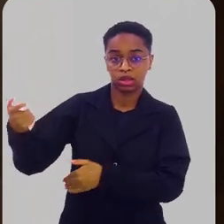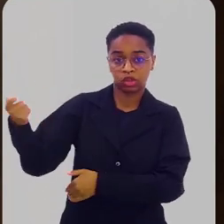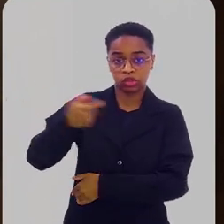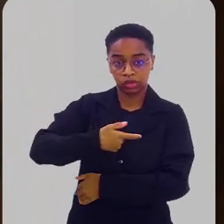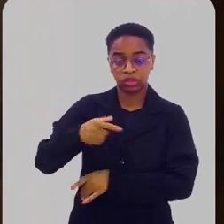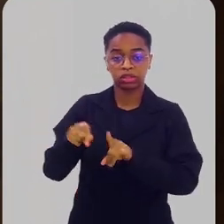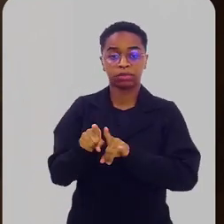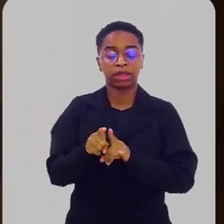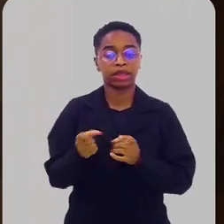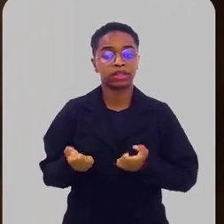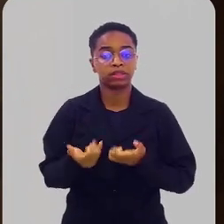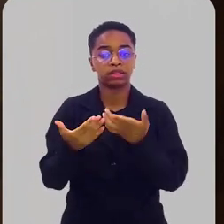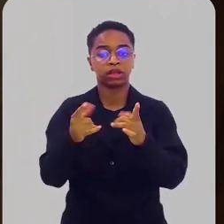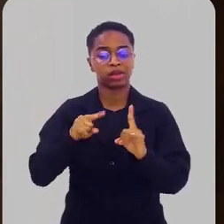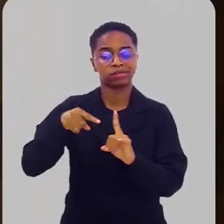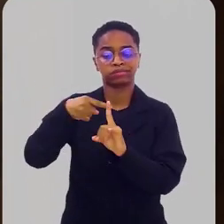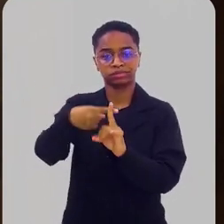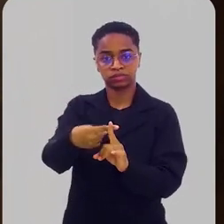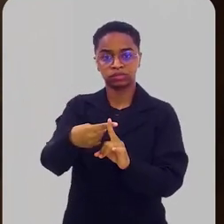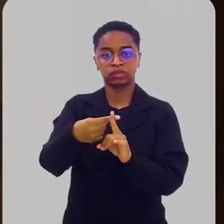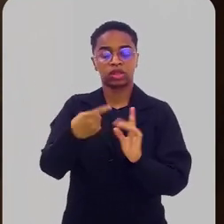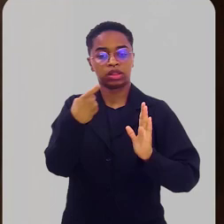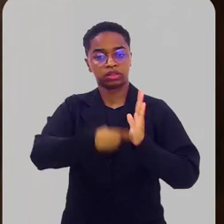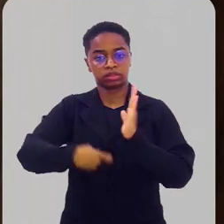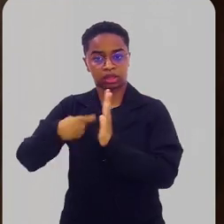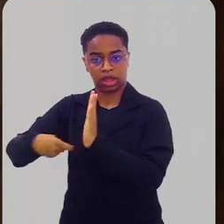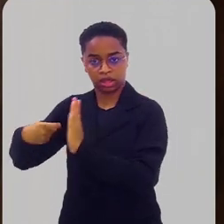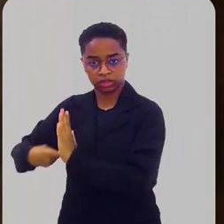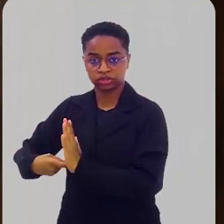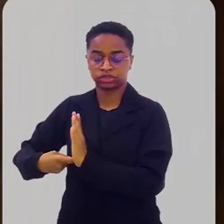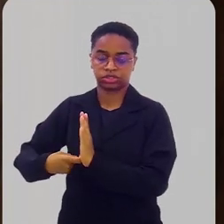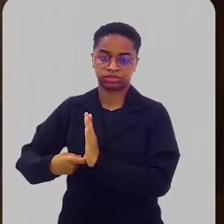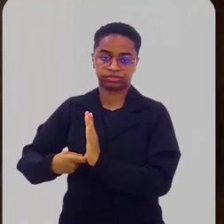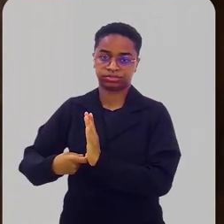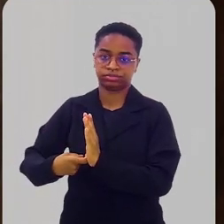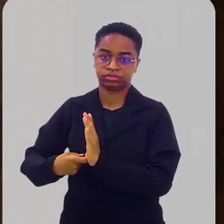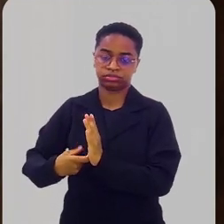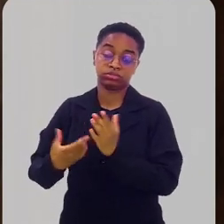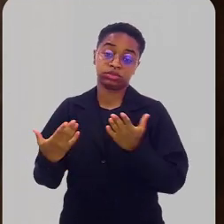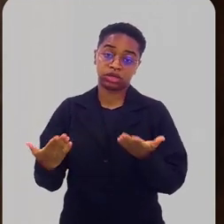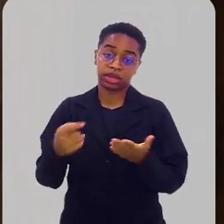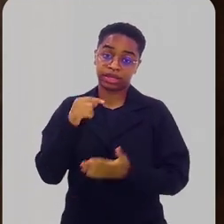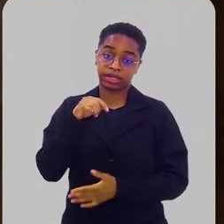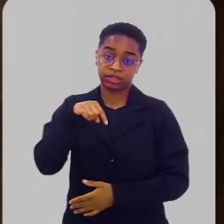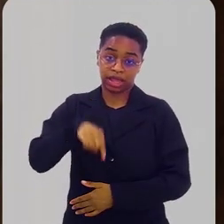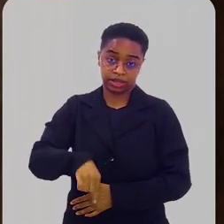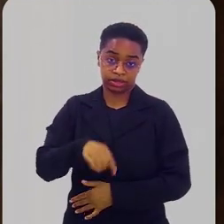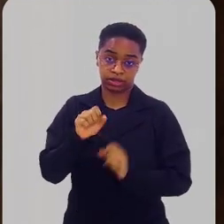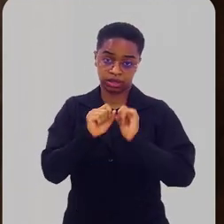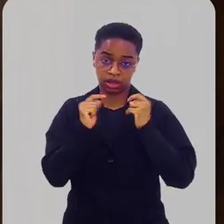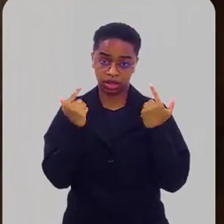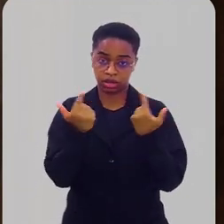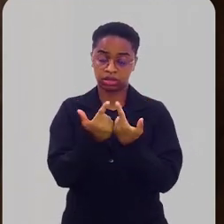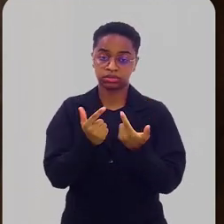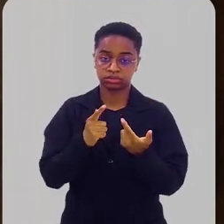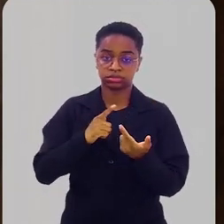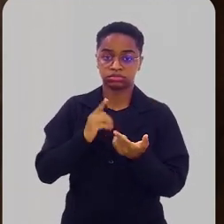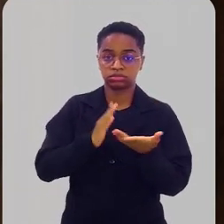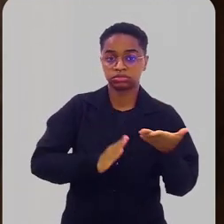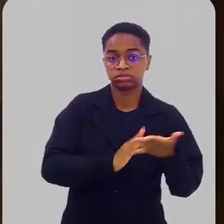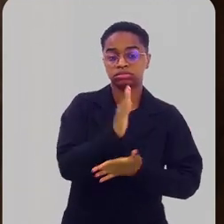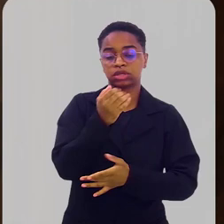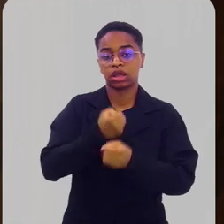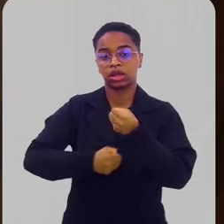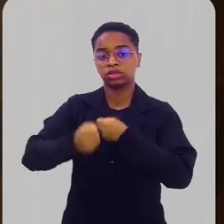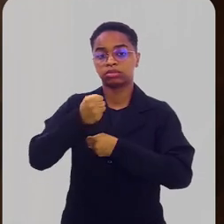e ofereceram essas vantagens tributárias na nossa frente. Essa casa, a Alerj, aprovou no